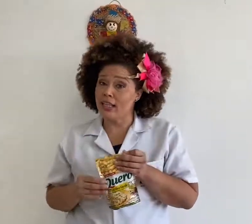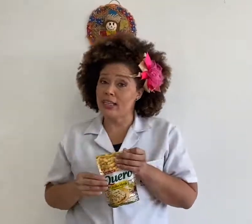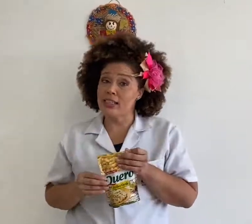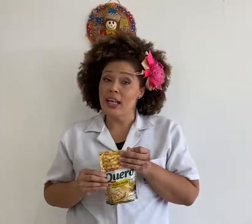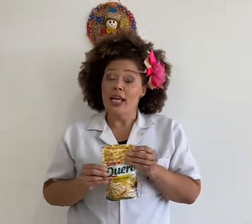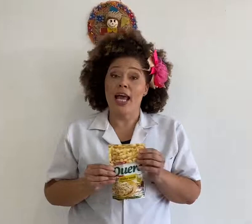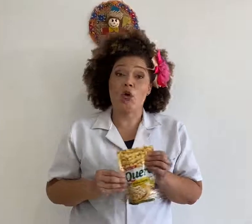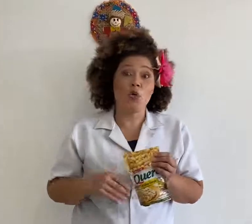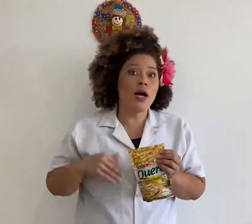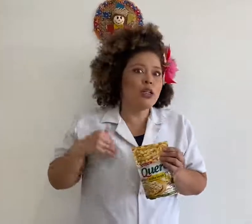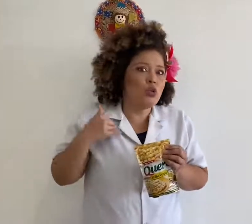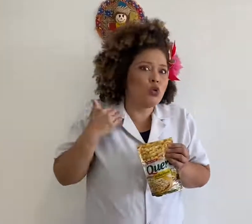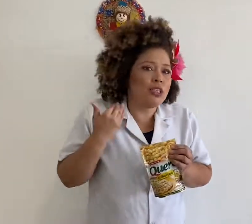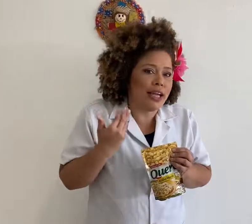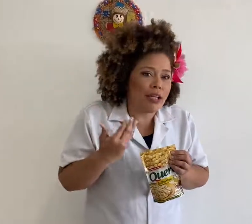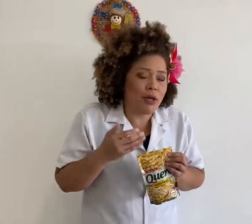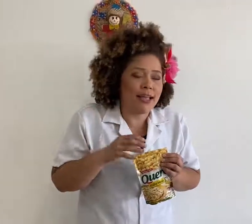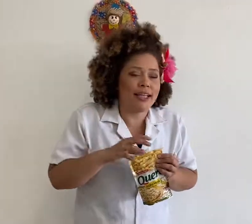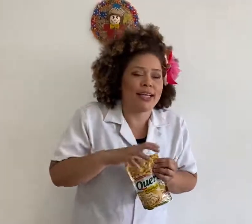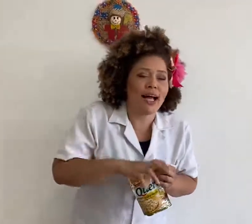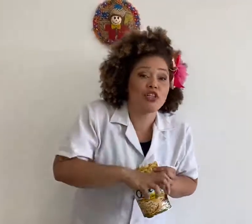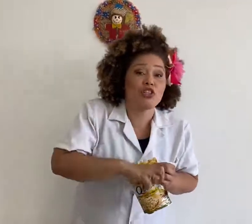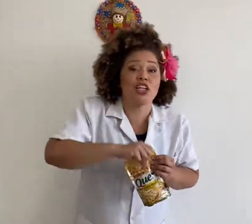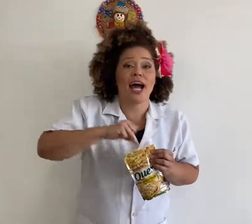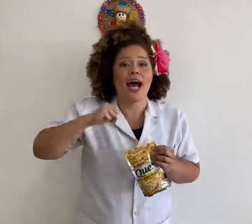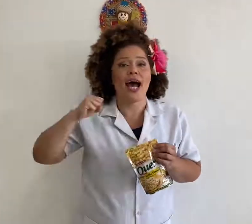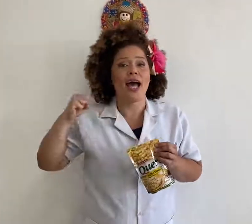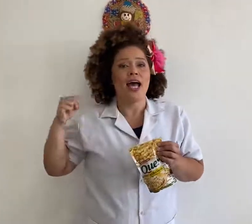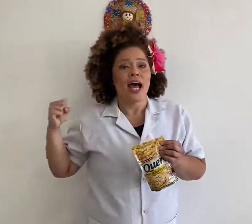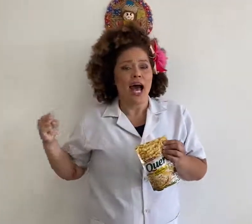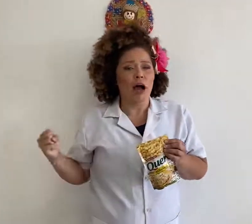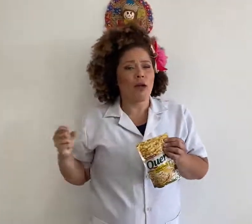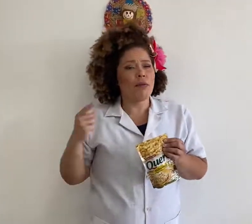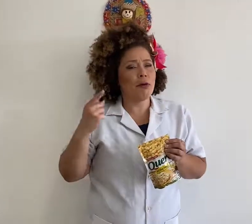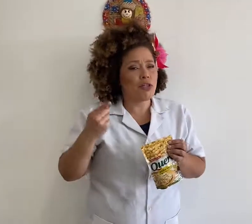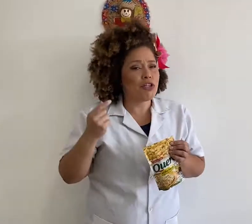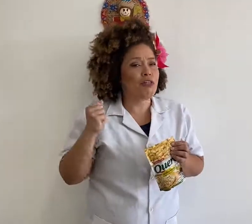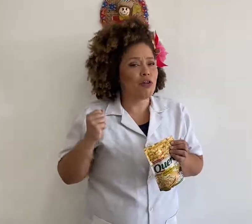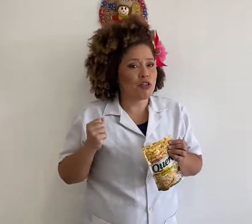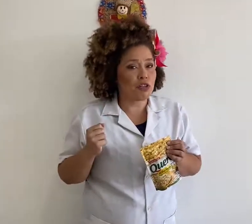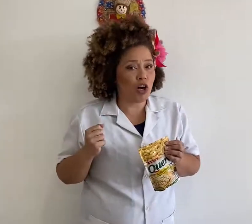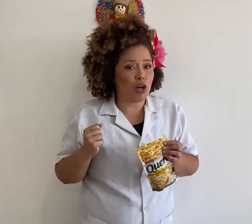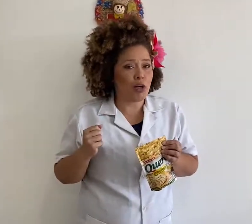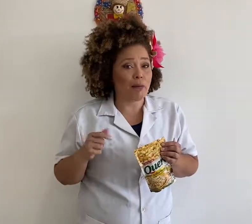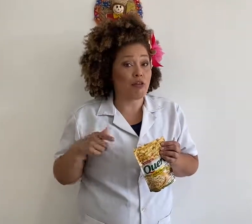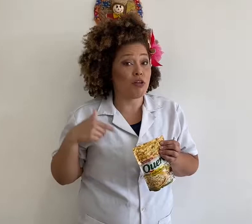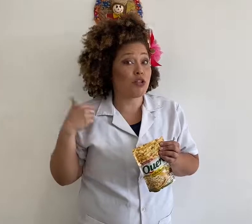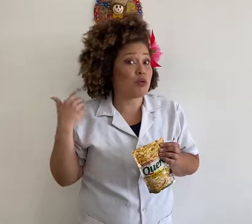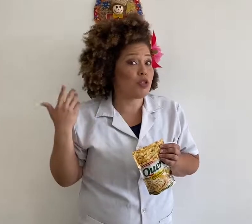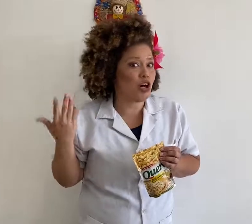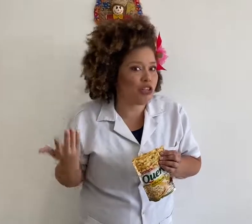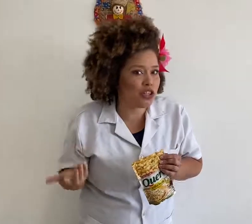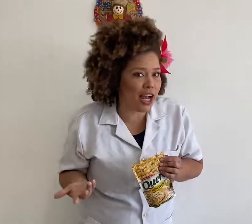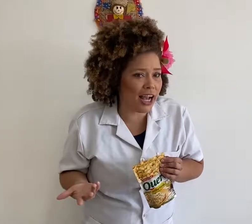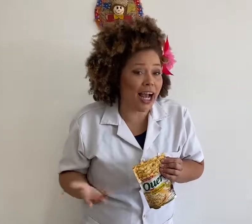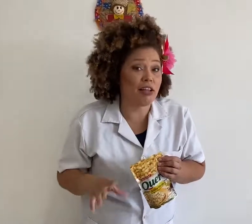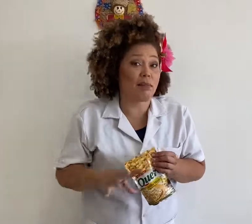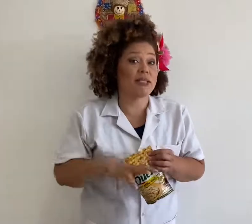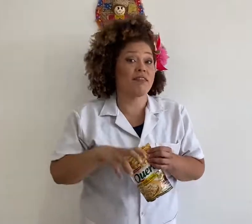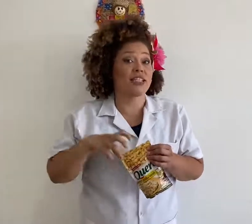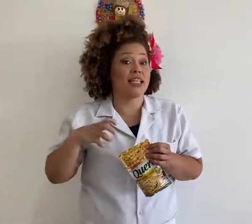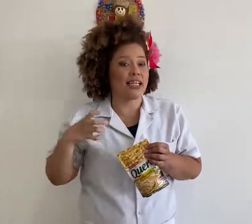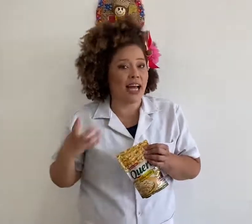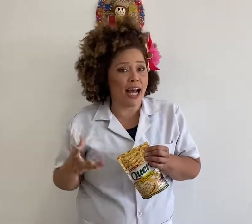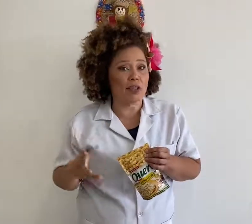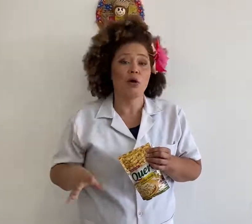e líquidas. E aí quando drena, o que é drenar? Tirar a água. Lembra quando a gente falou de solo, que é pra falar sobre solo encharcado,